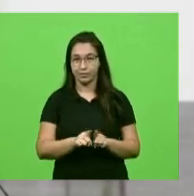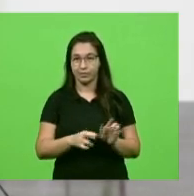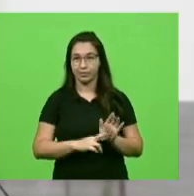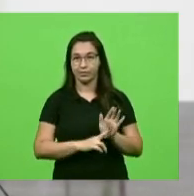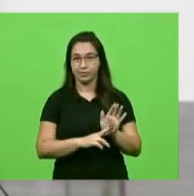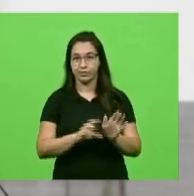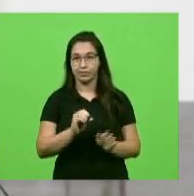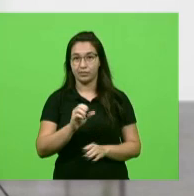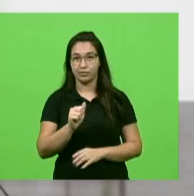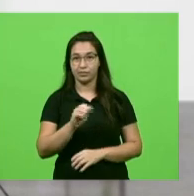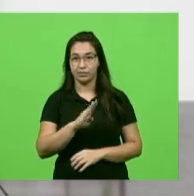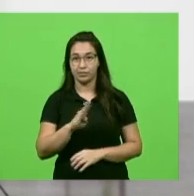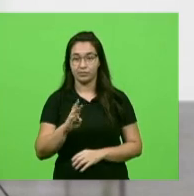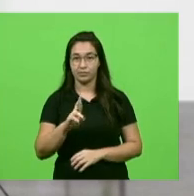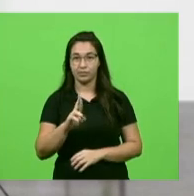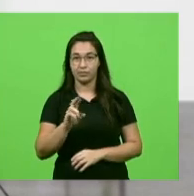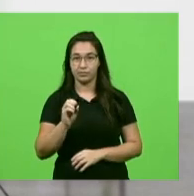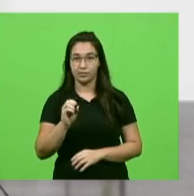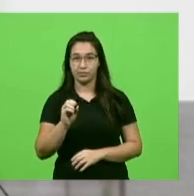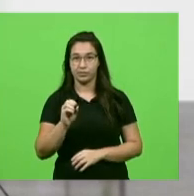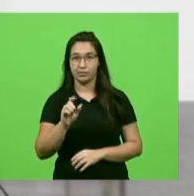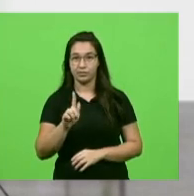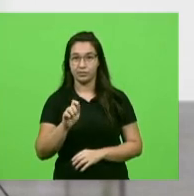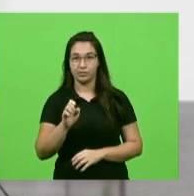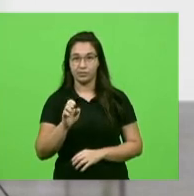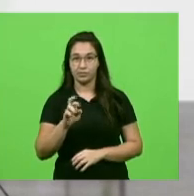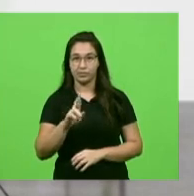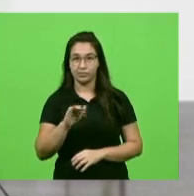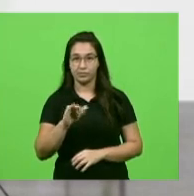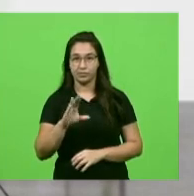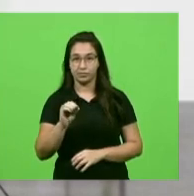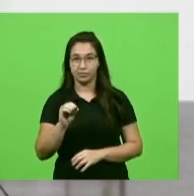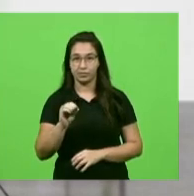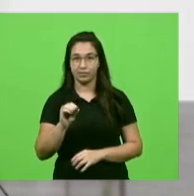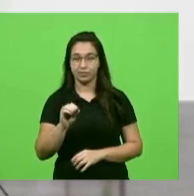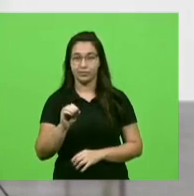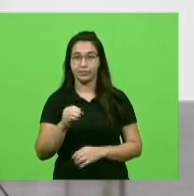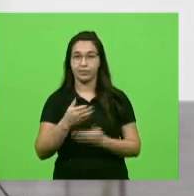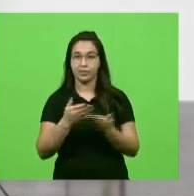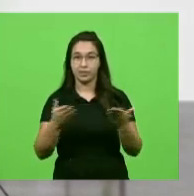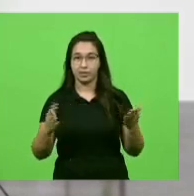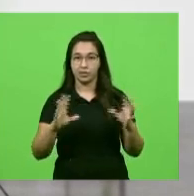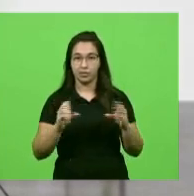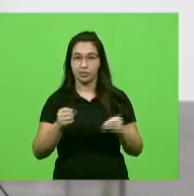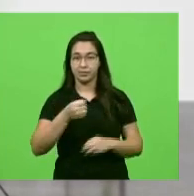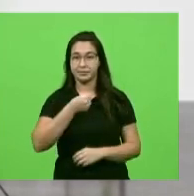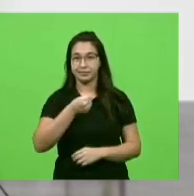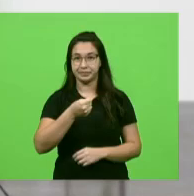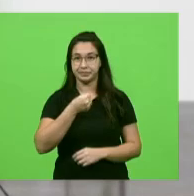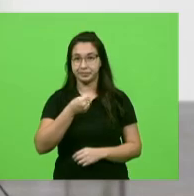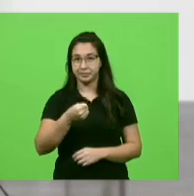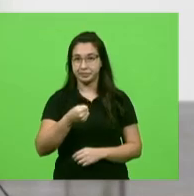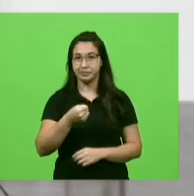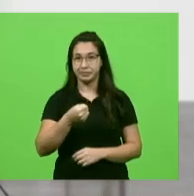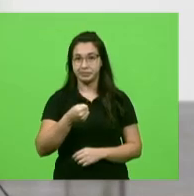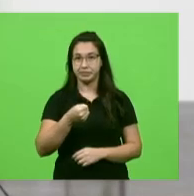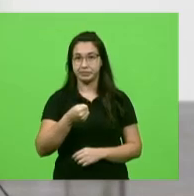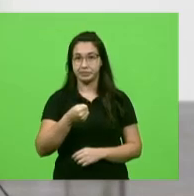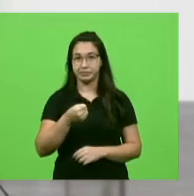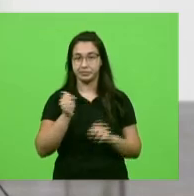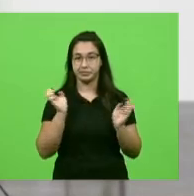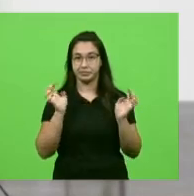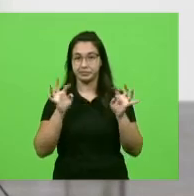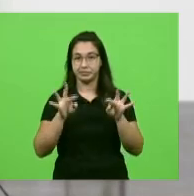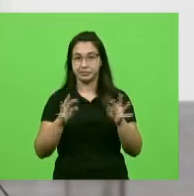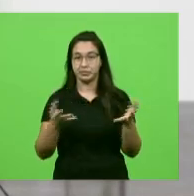doutor Rogério Duarte da Silva, e a imprensa também que cobre esse evento e nos